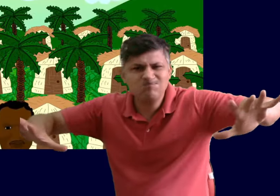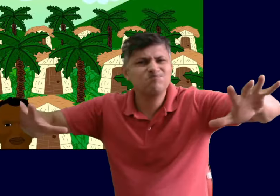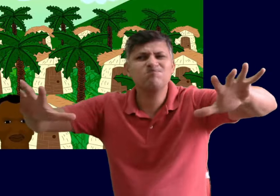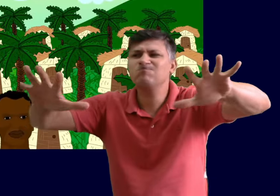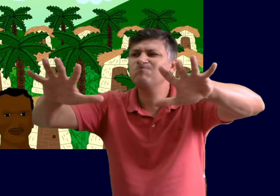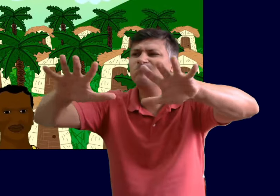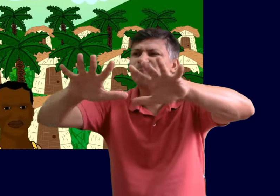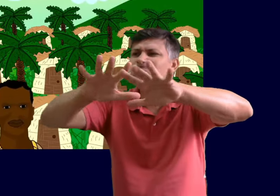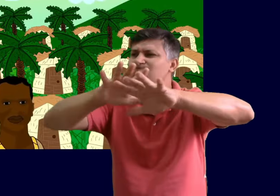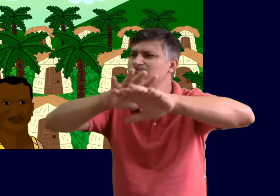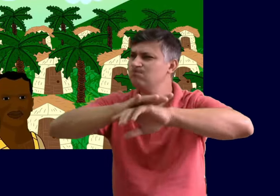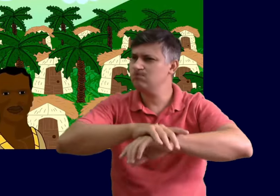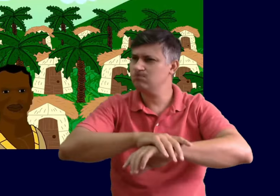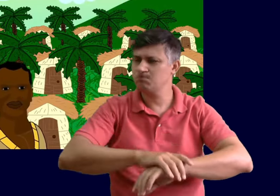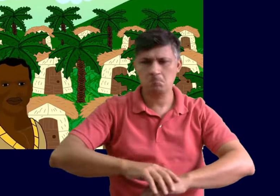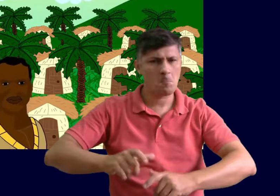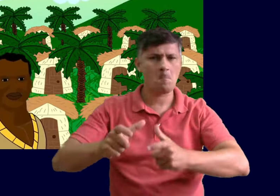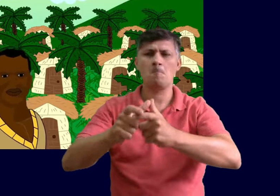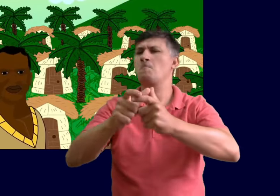América Latina.